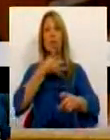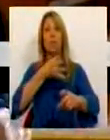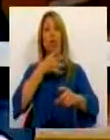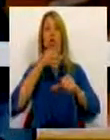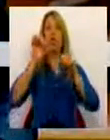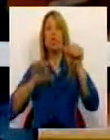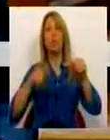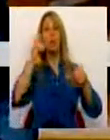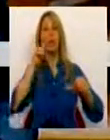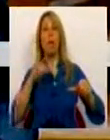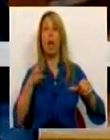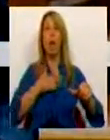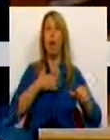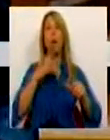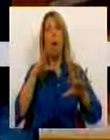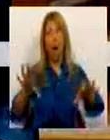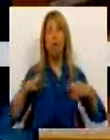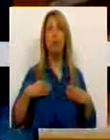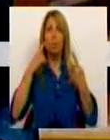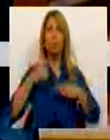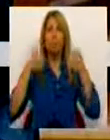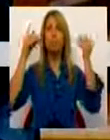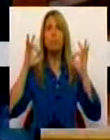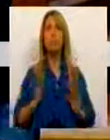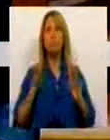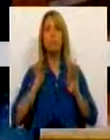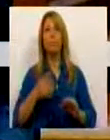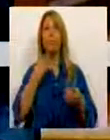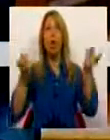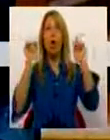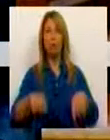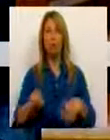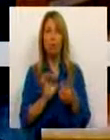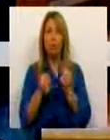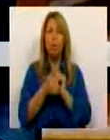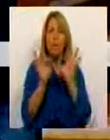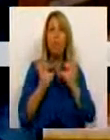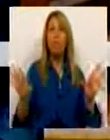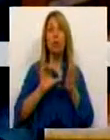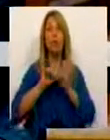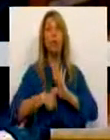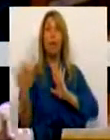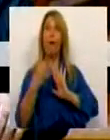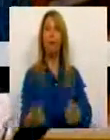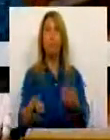e assumir o compromisso solene da renovação e do aperfeiçoamento do projeto que nos foi